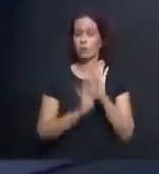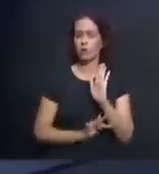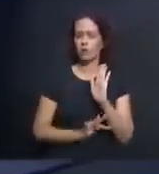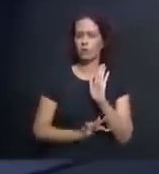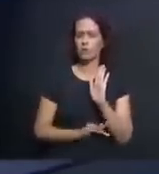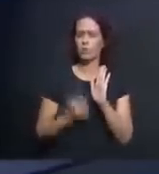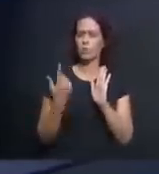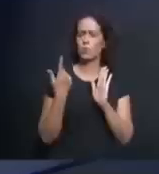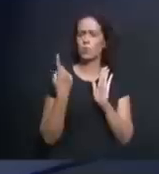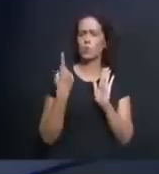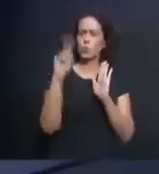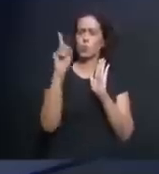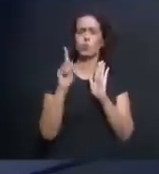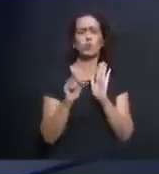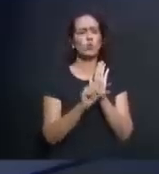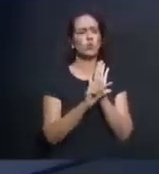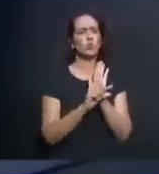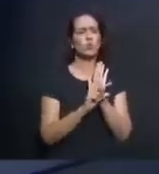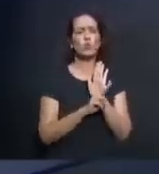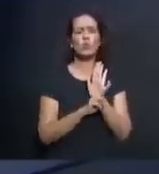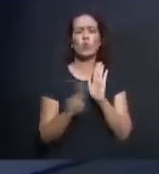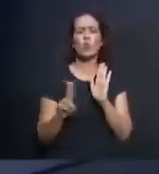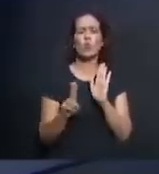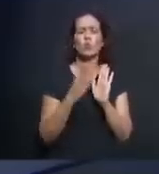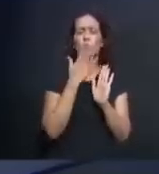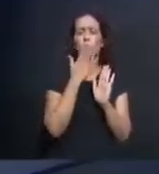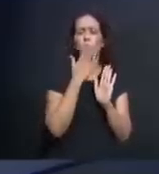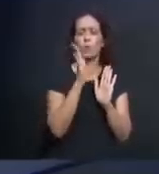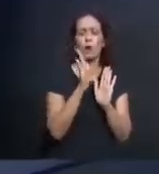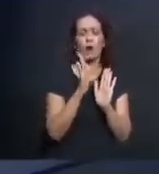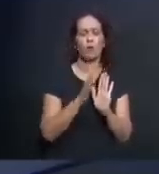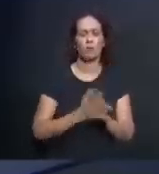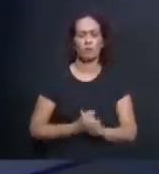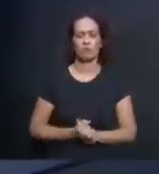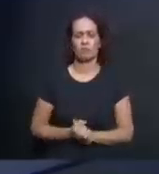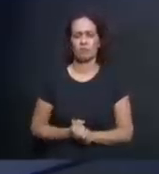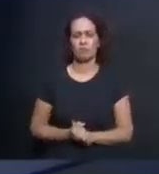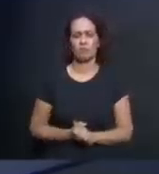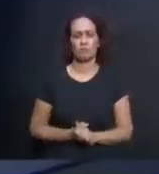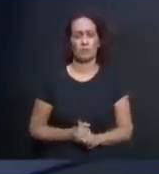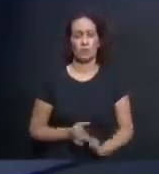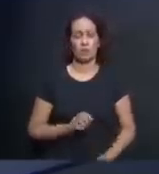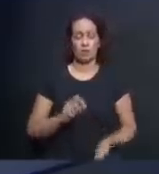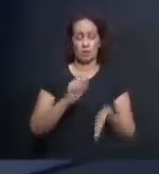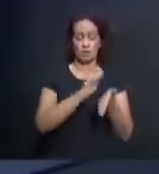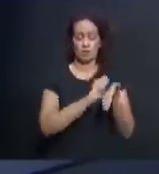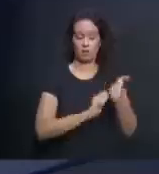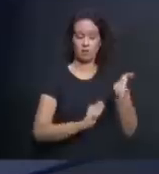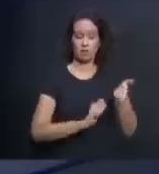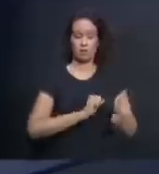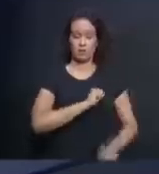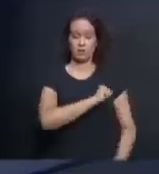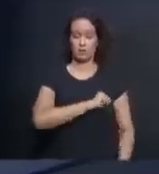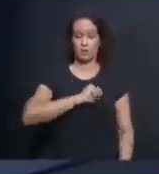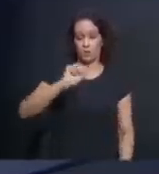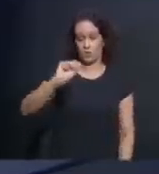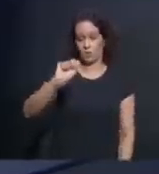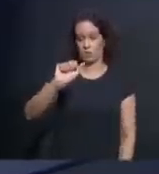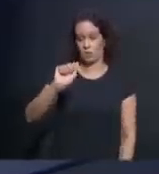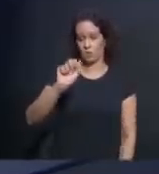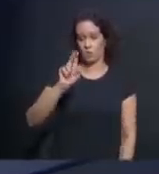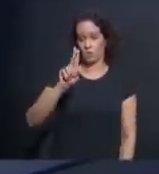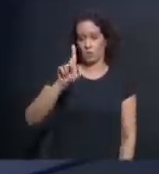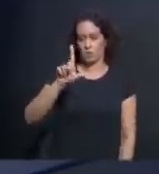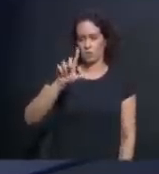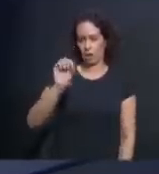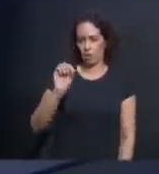lembra? Saulo. Hã? Saulo. Você sabe o que significa estar escrito Saulo e não Paulo? Que isso aí foi no início, nos primeiros anos do ministério de